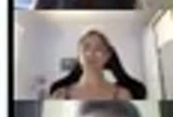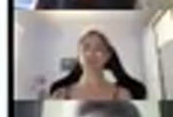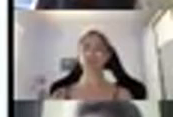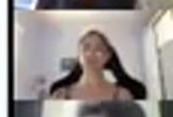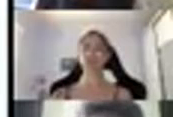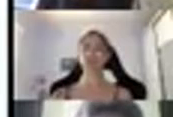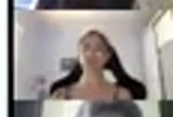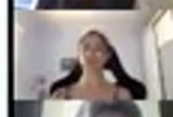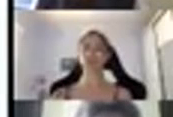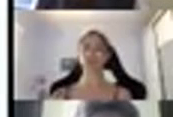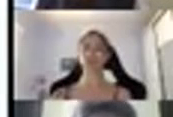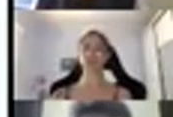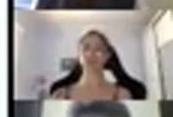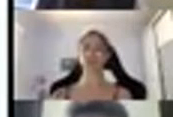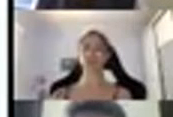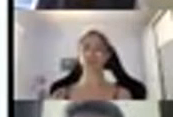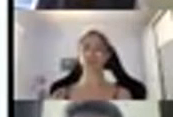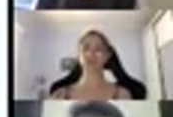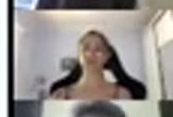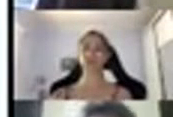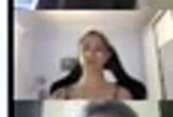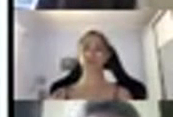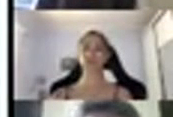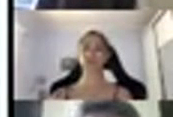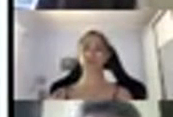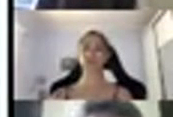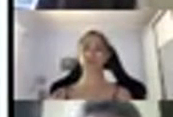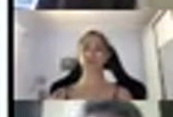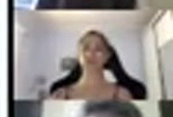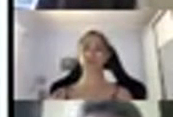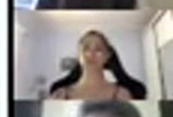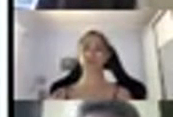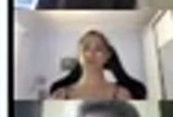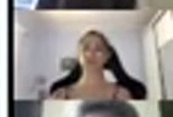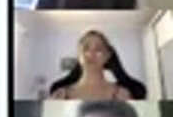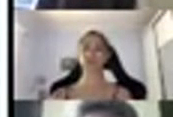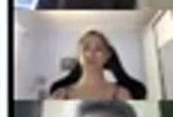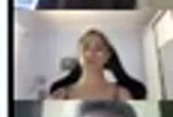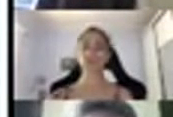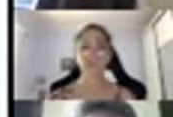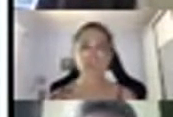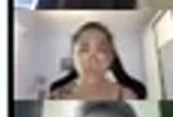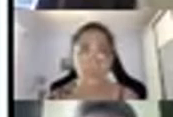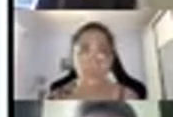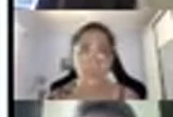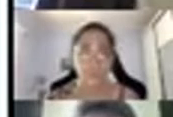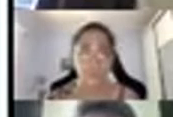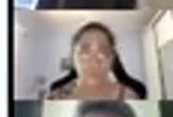teve aqui um aumento, uma alta, ela é clara, mas só que ela não é tão grande quanto parecia. E